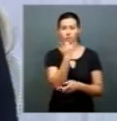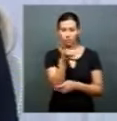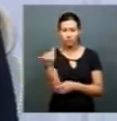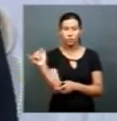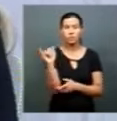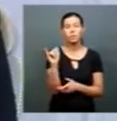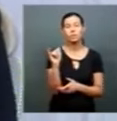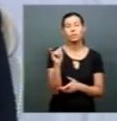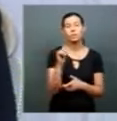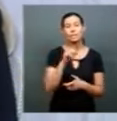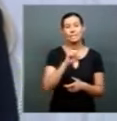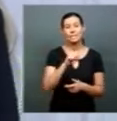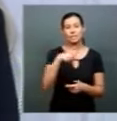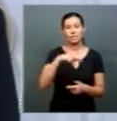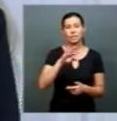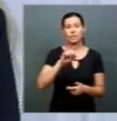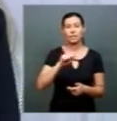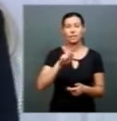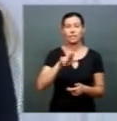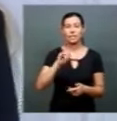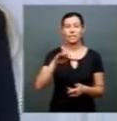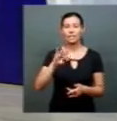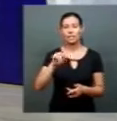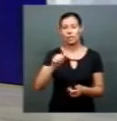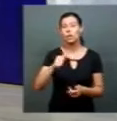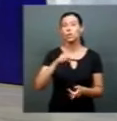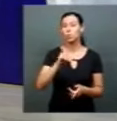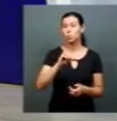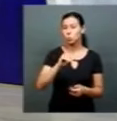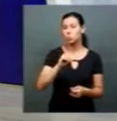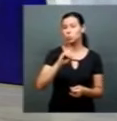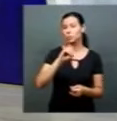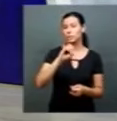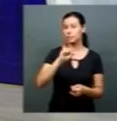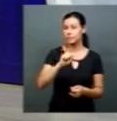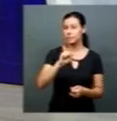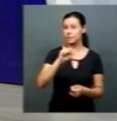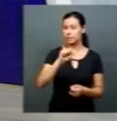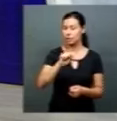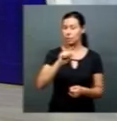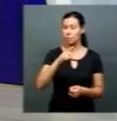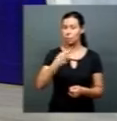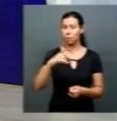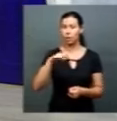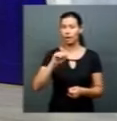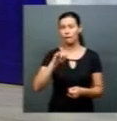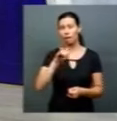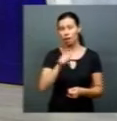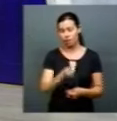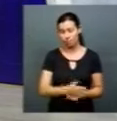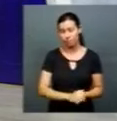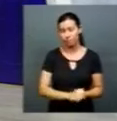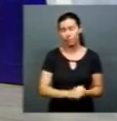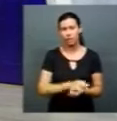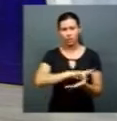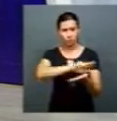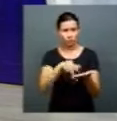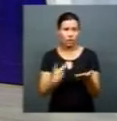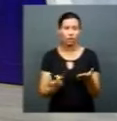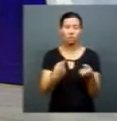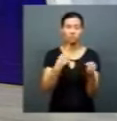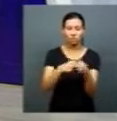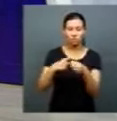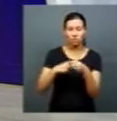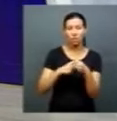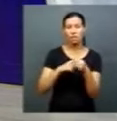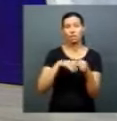tem até no interior, né, vários outros movimentos acontecendo, como esse que eu falei em